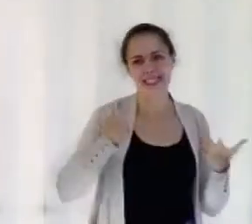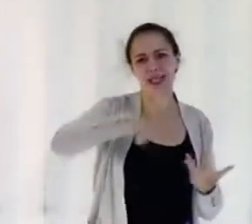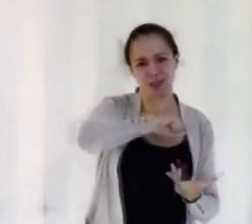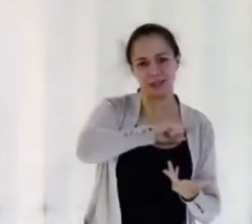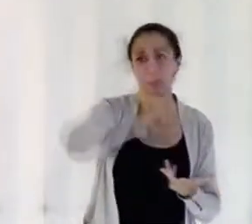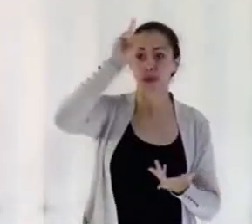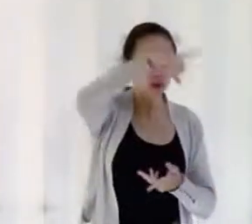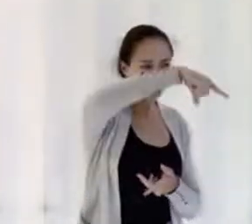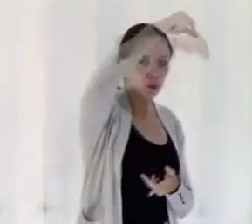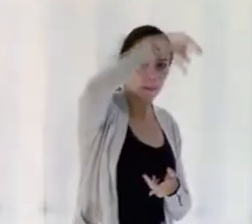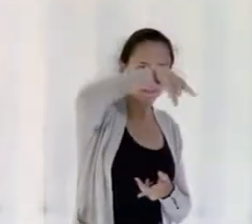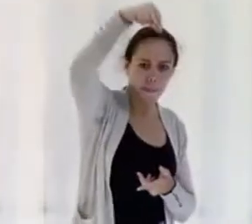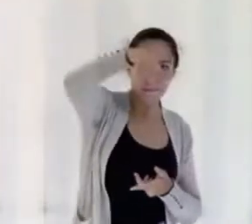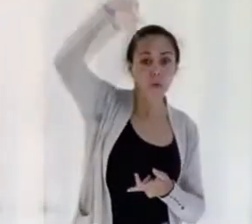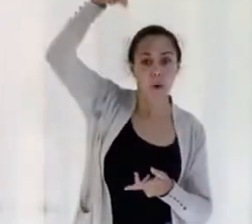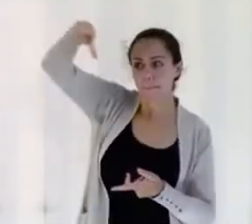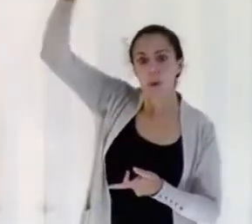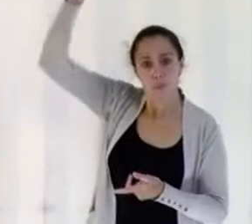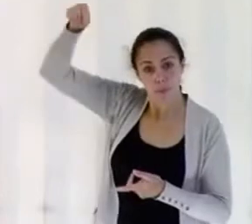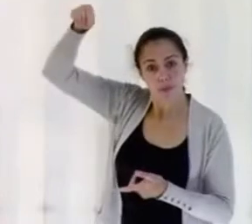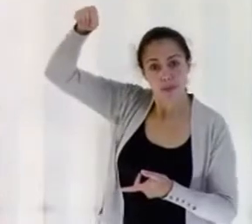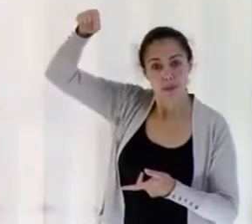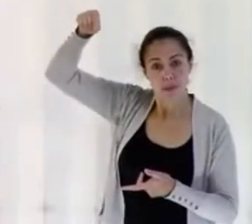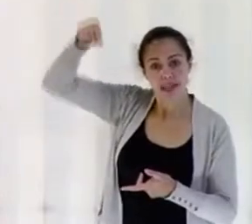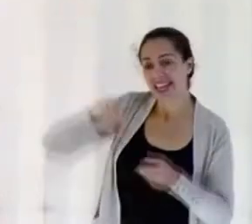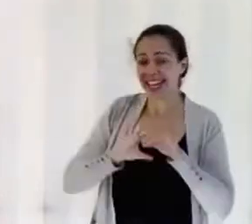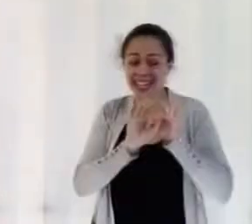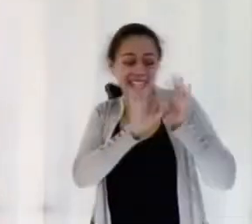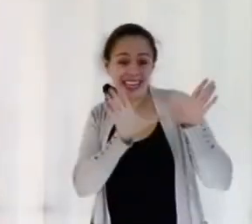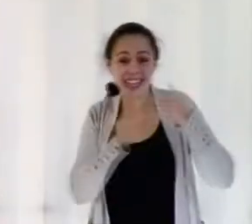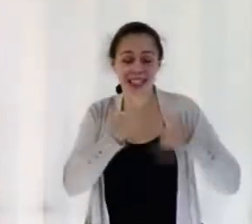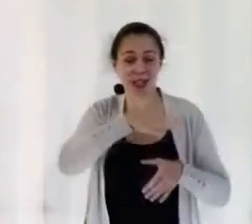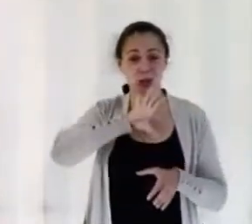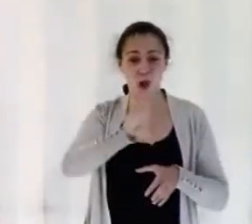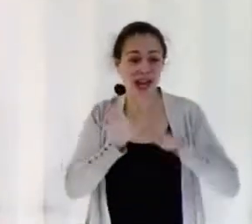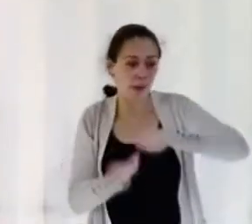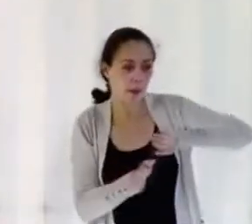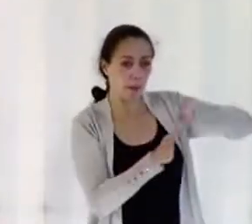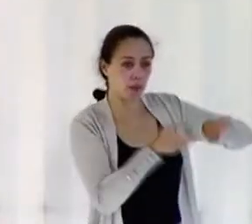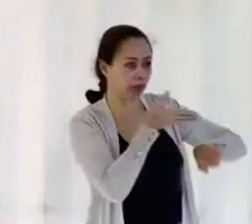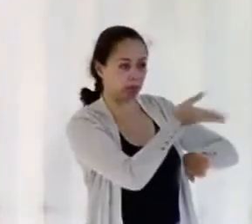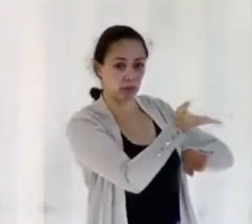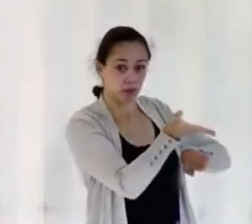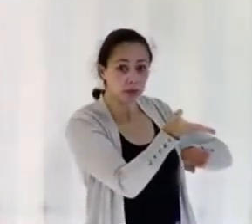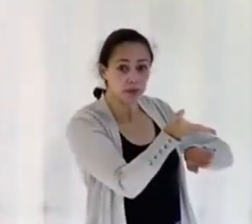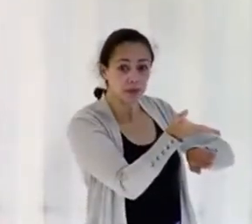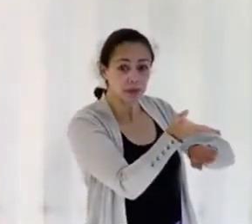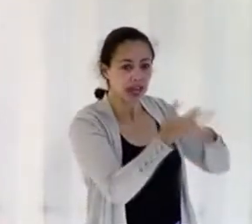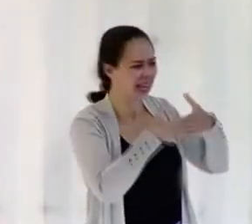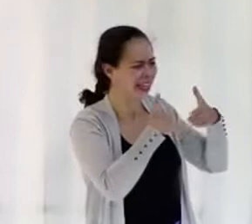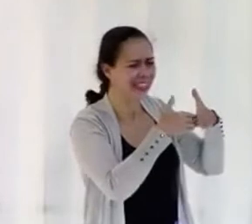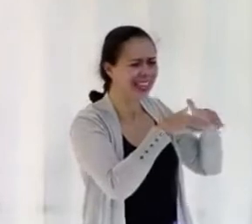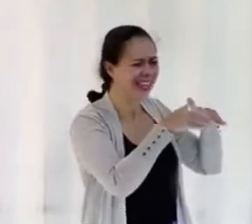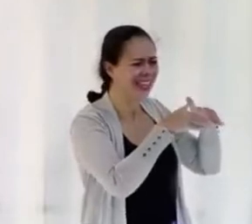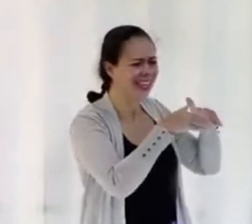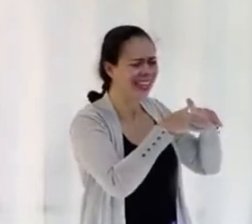para se abdicar de tudo, a fim de cuidar, não apenas da sua família,